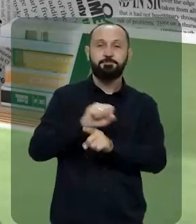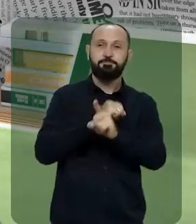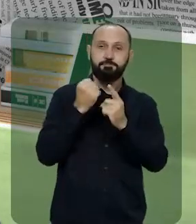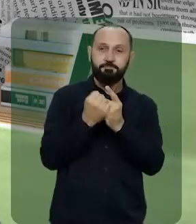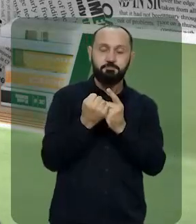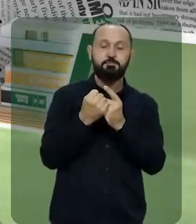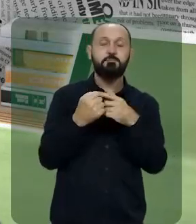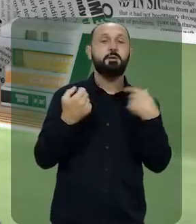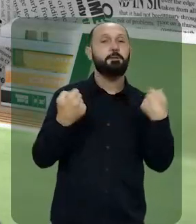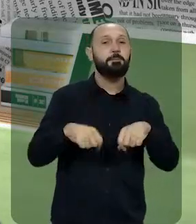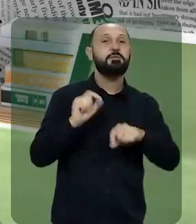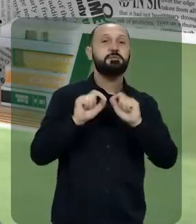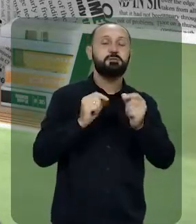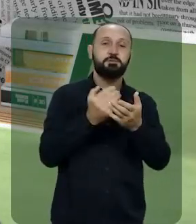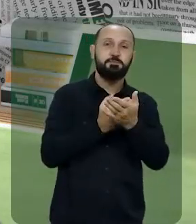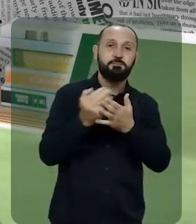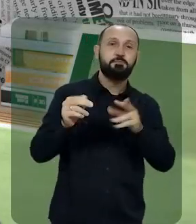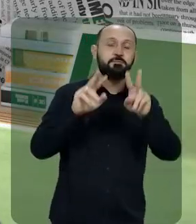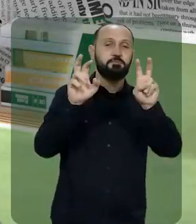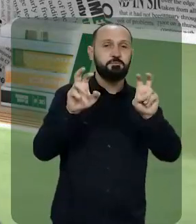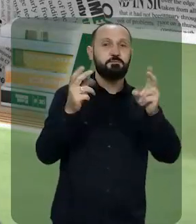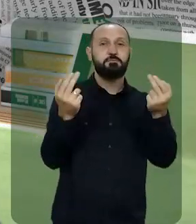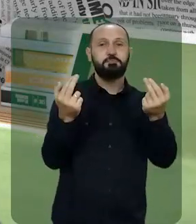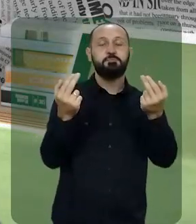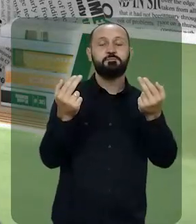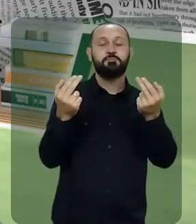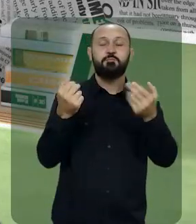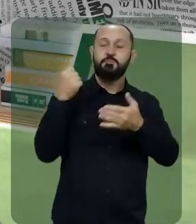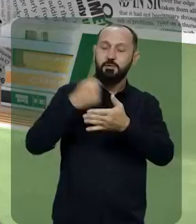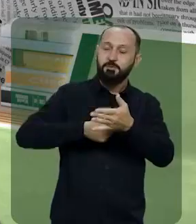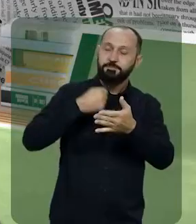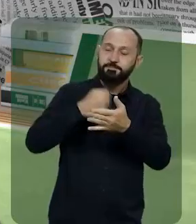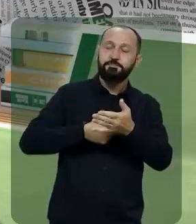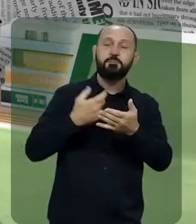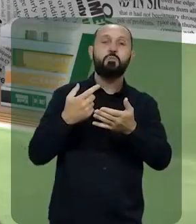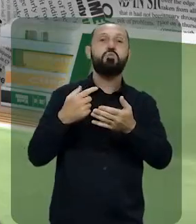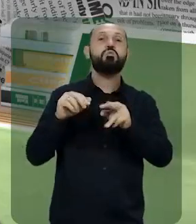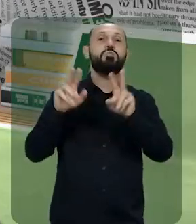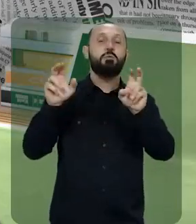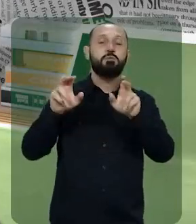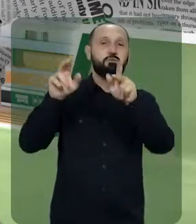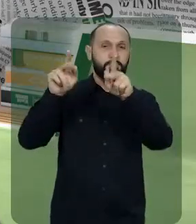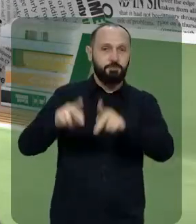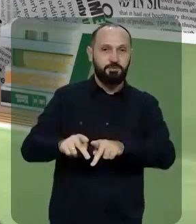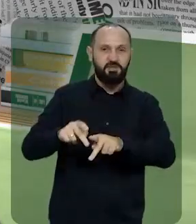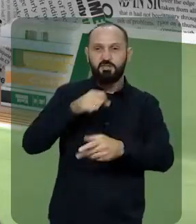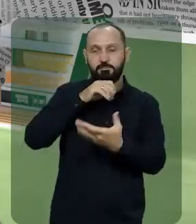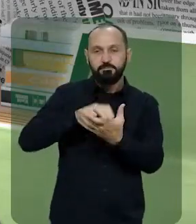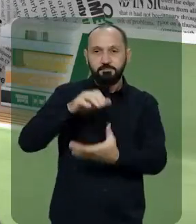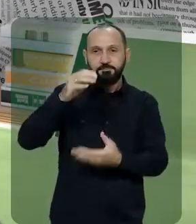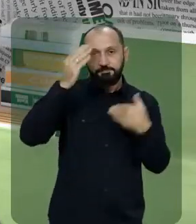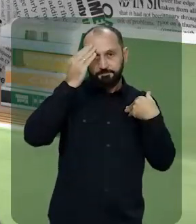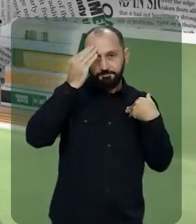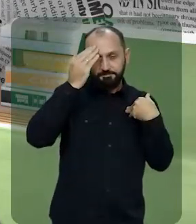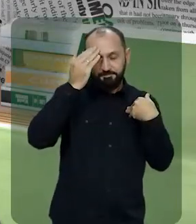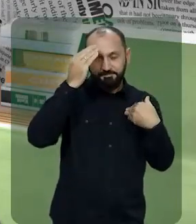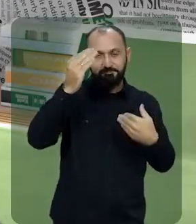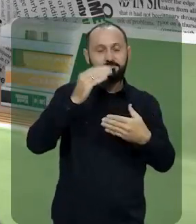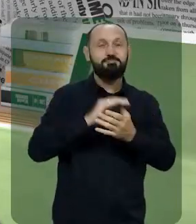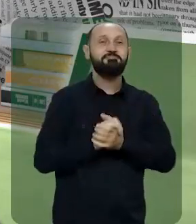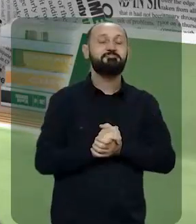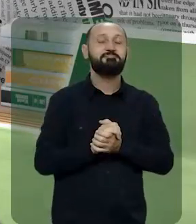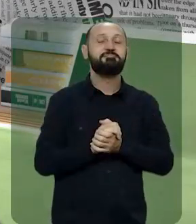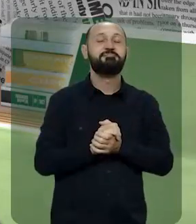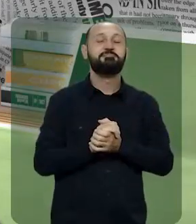abandono. Então, para que a gente tenha uma sociedade melhor, para que possamos viver melhor nessa sociedade,